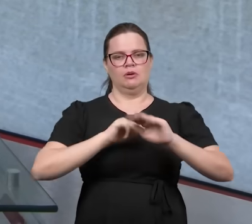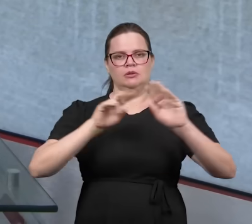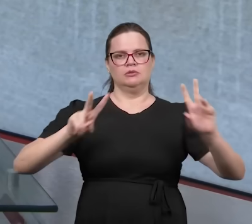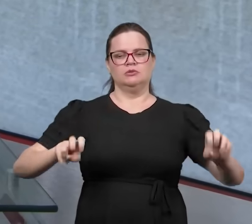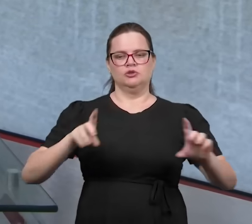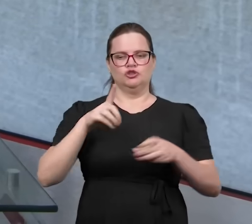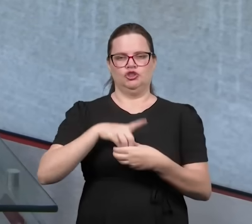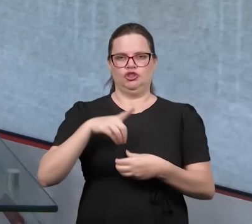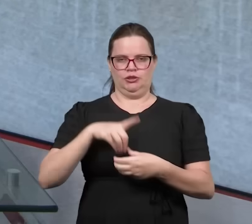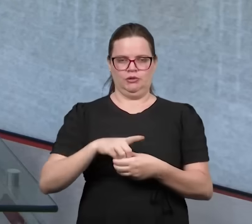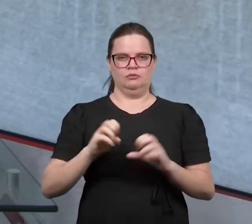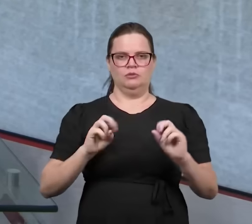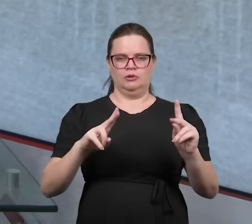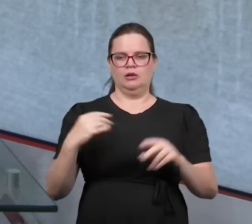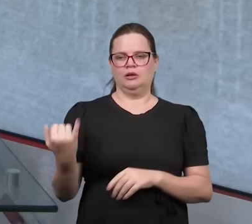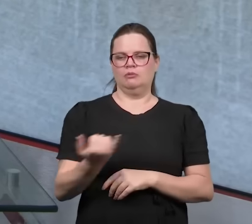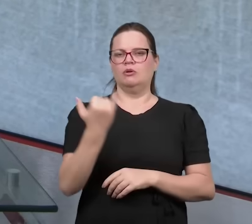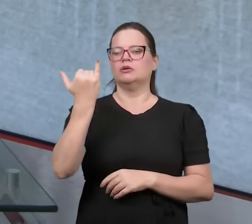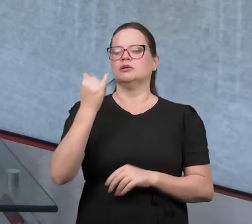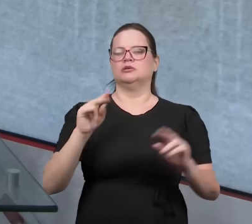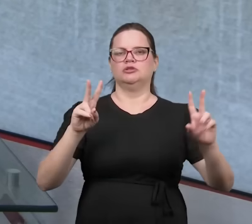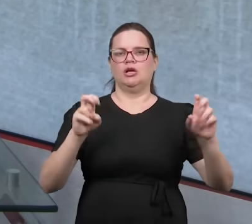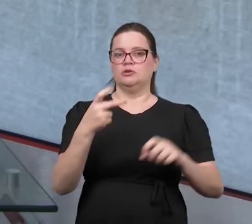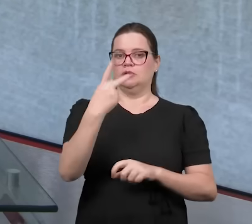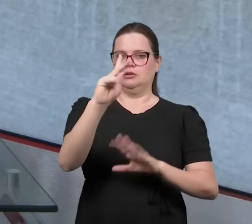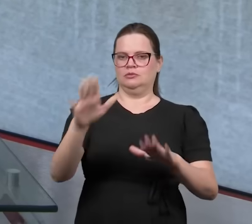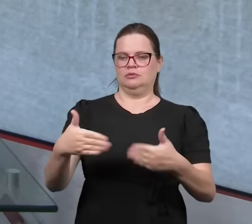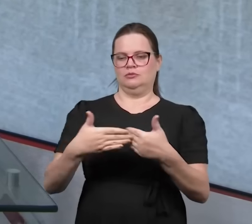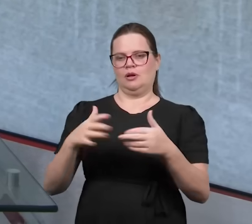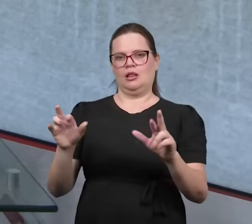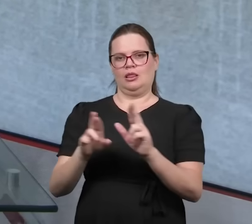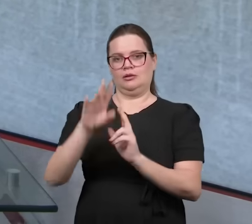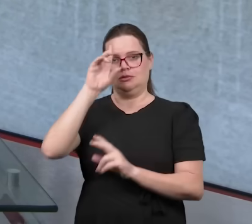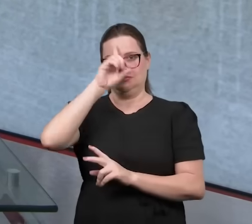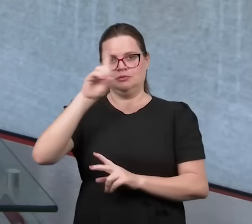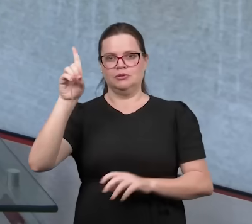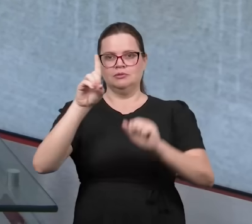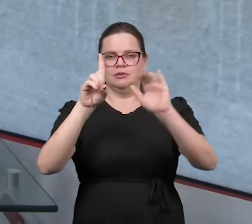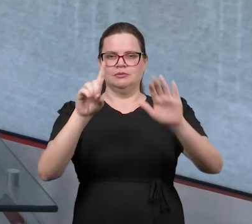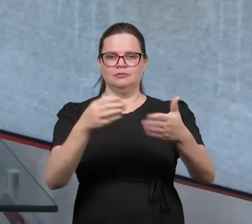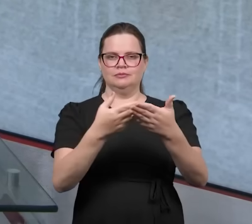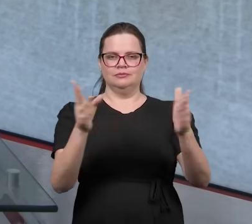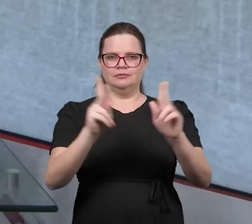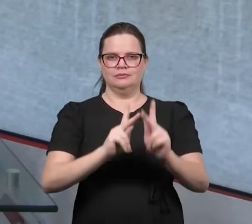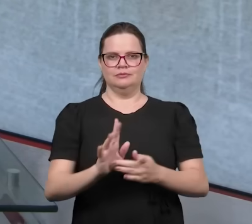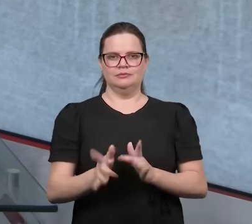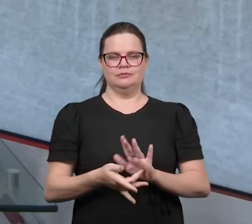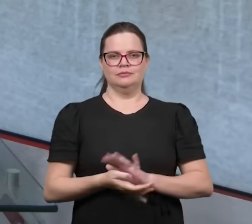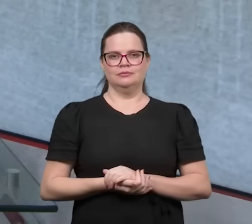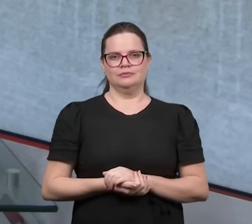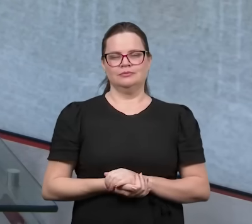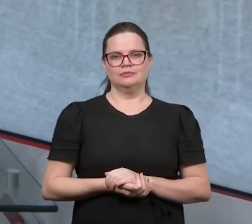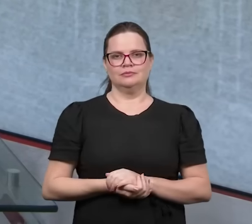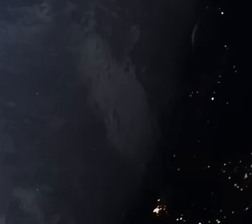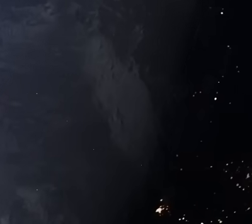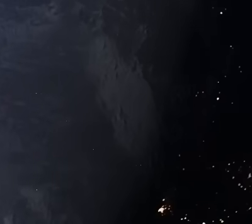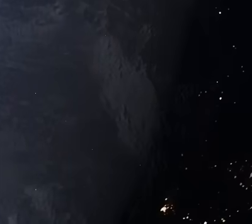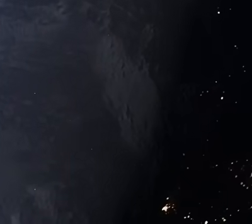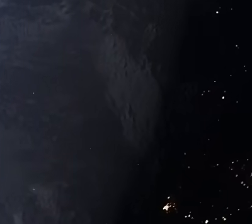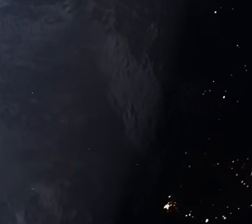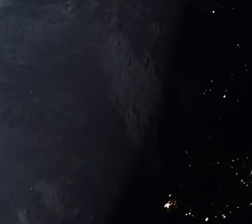Deus sobre esse importante assunto da sua relação com Deus. Assim, que Deus abençoe com a paz do Senhor Jesus.